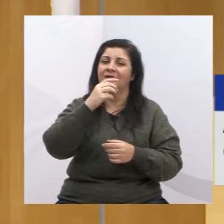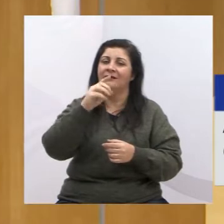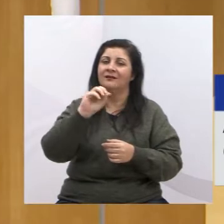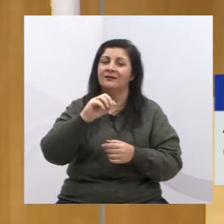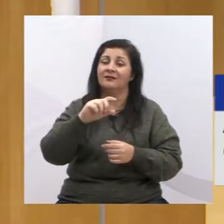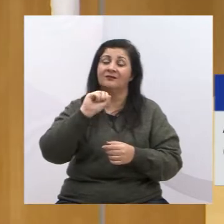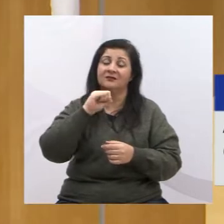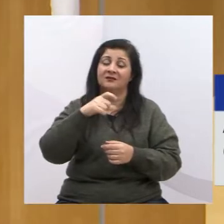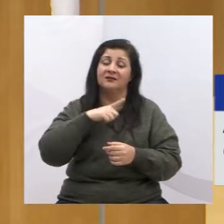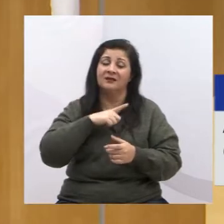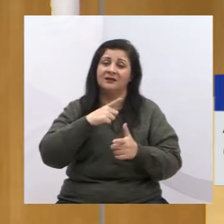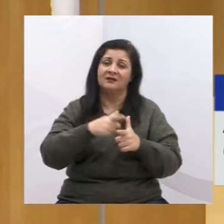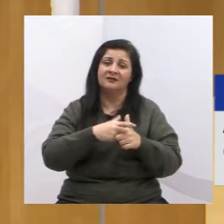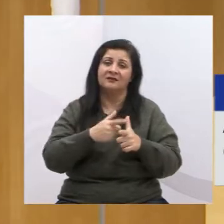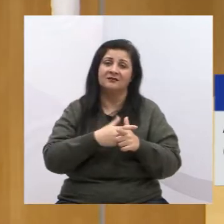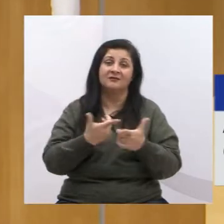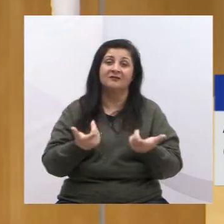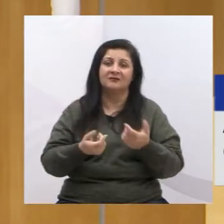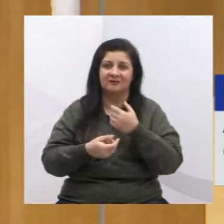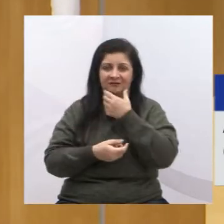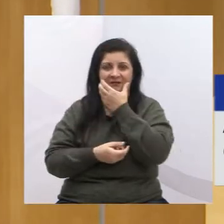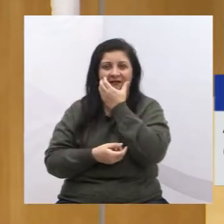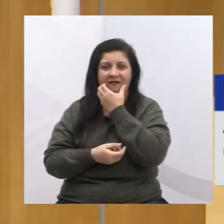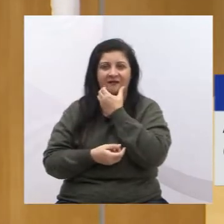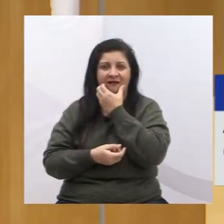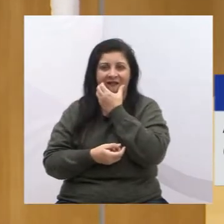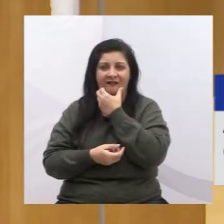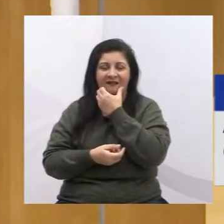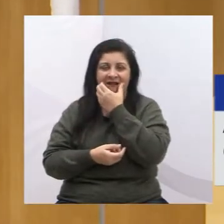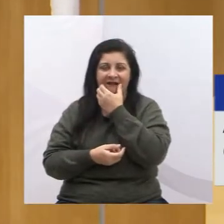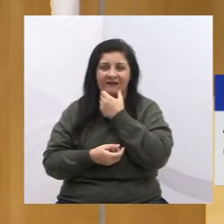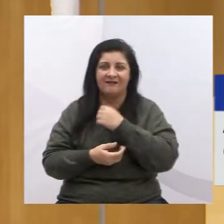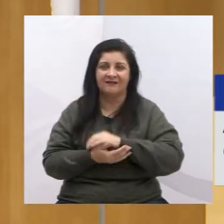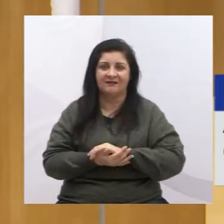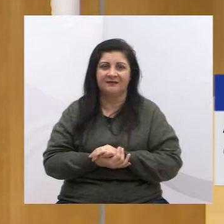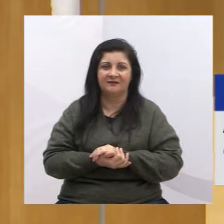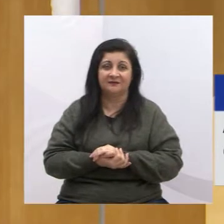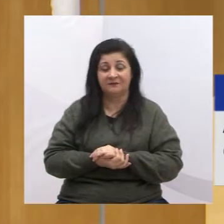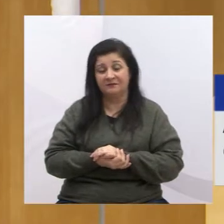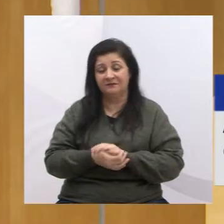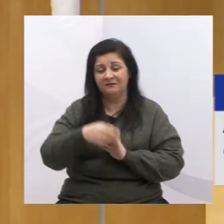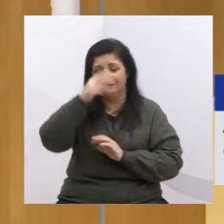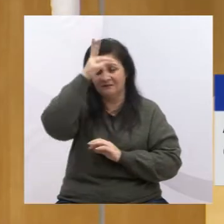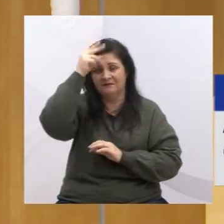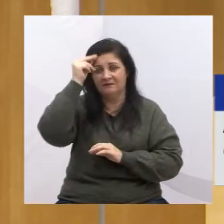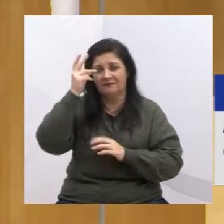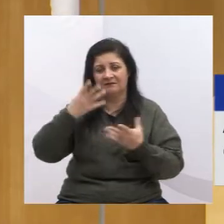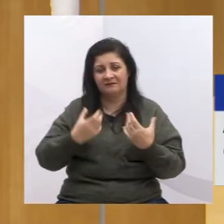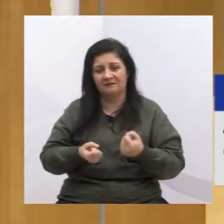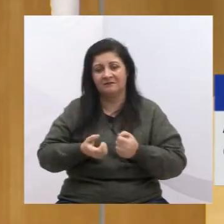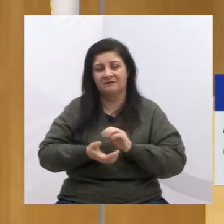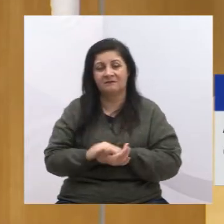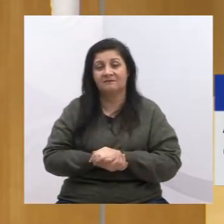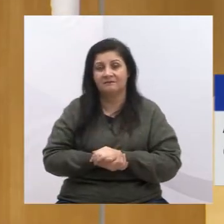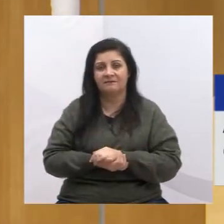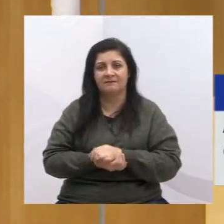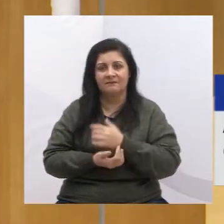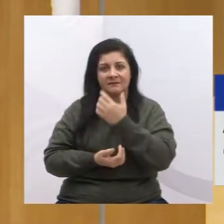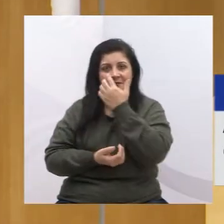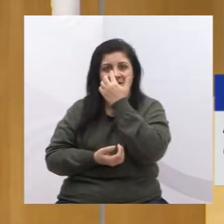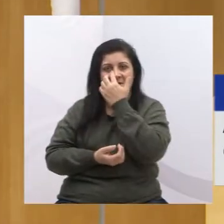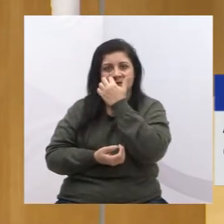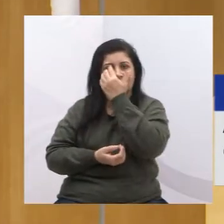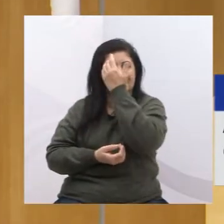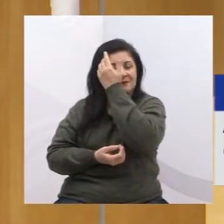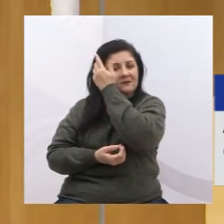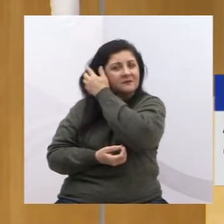ativa, o processo vai correndo, e um dia esse imóvel vai ser leiloado, um dia a prefeitura vai receber, para que